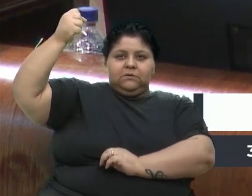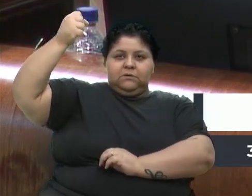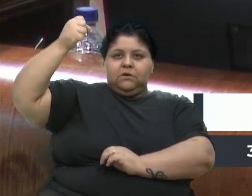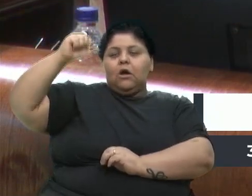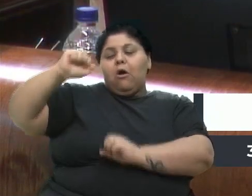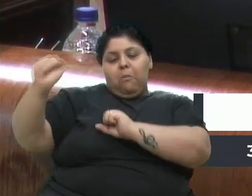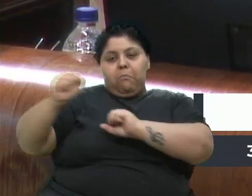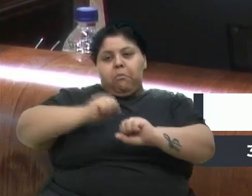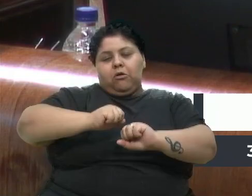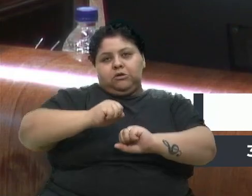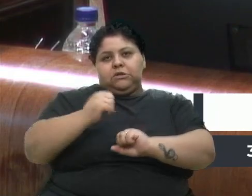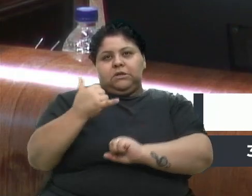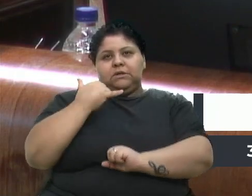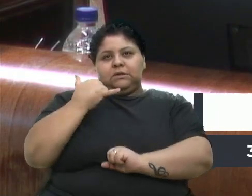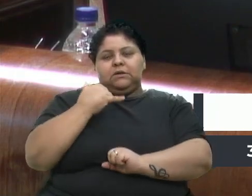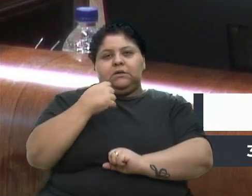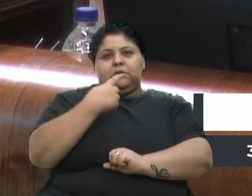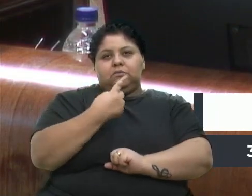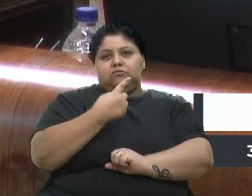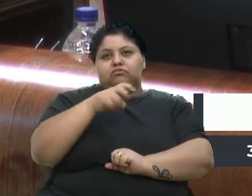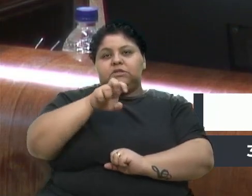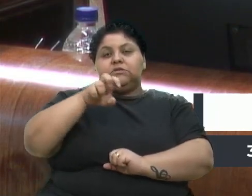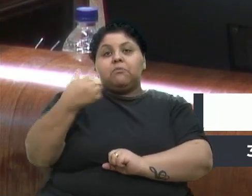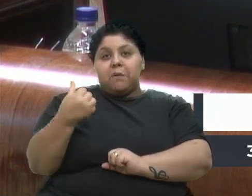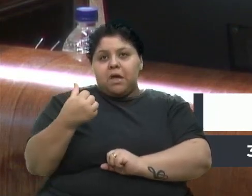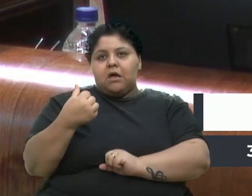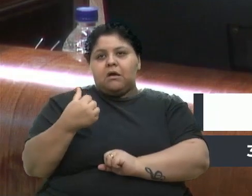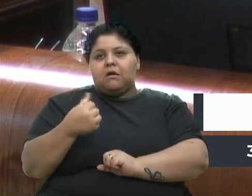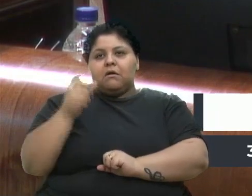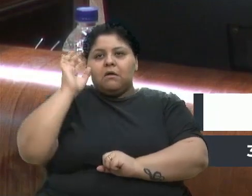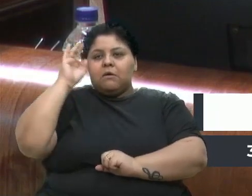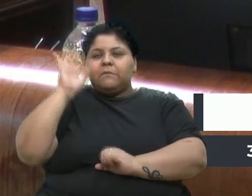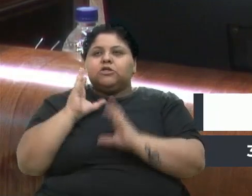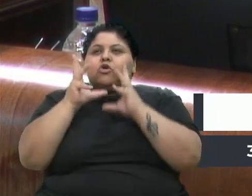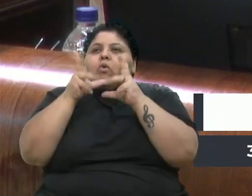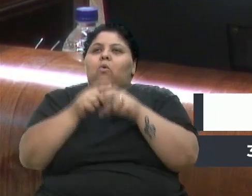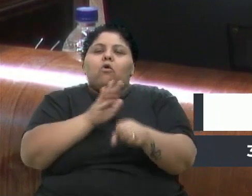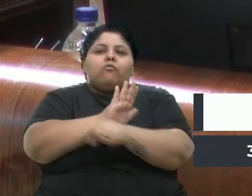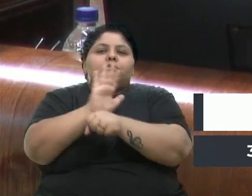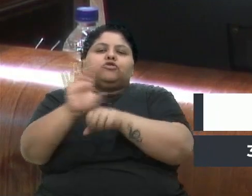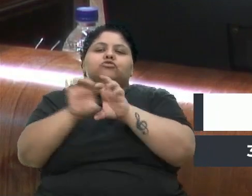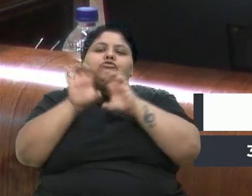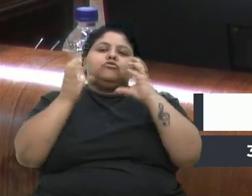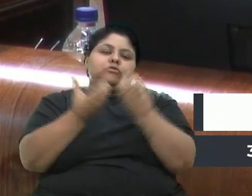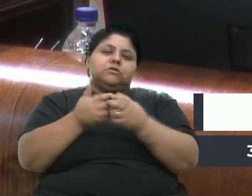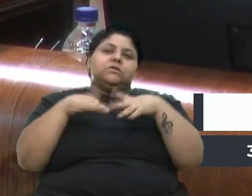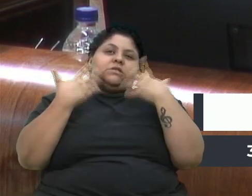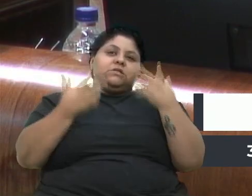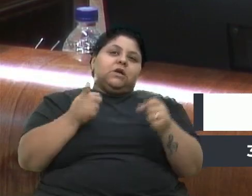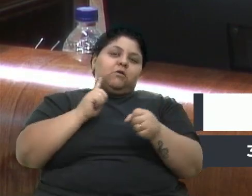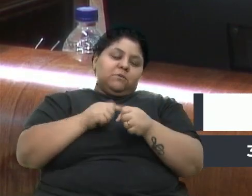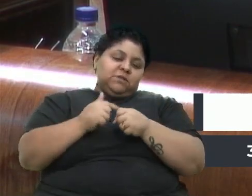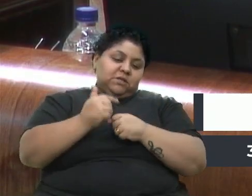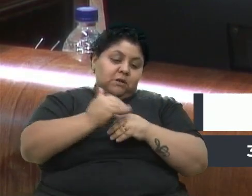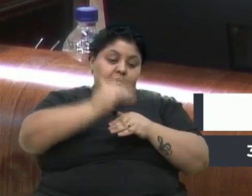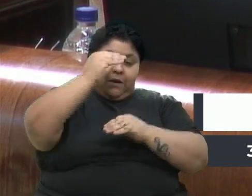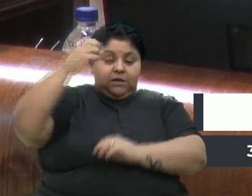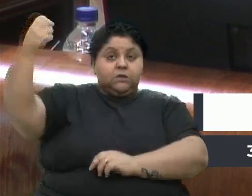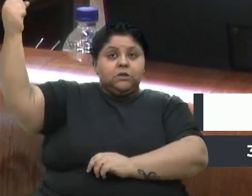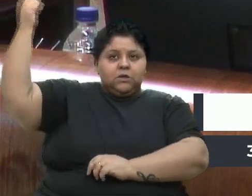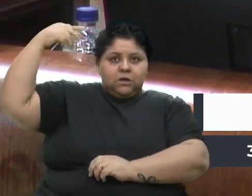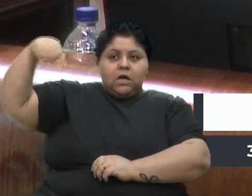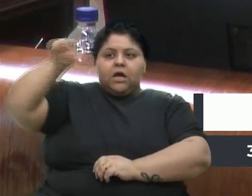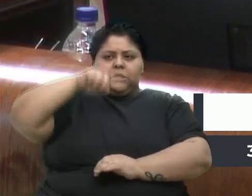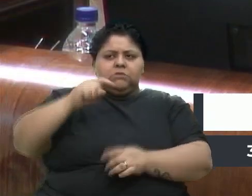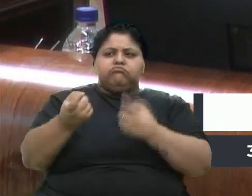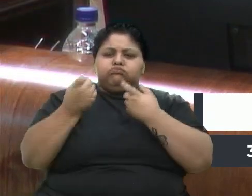protocolo, né, que hoje é de praxe. Você imagina o quanto vai ajudar a comunidade. Então vai ser uma cidade muito mais iluminada. A gente está preocupado